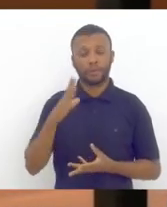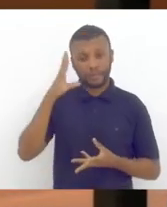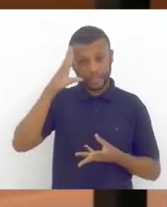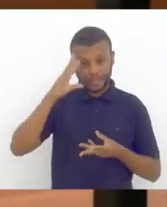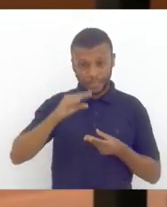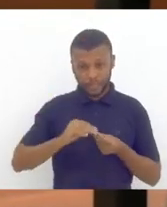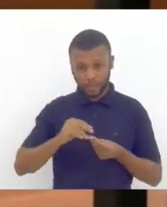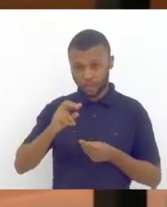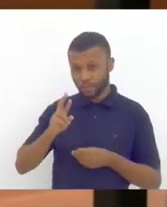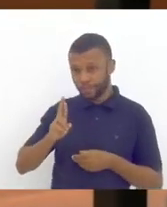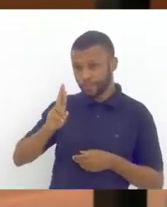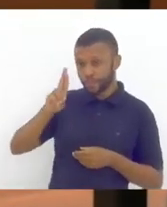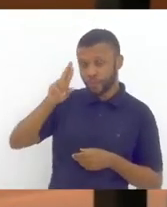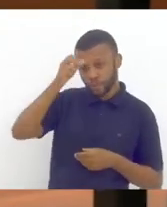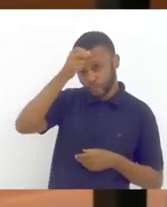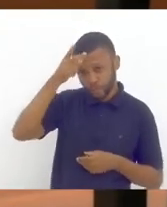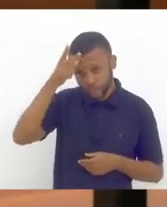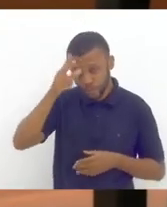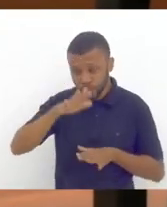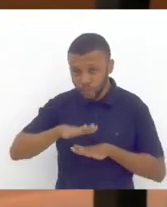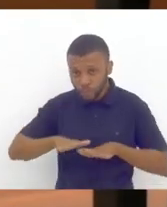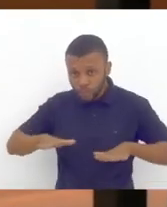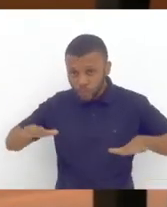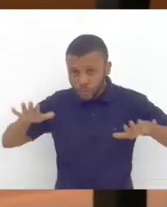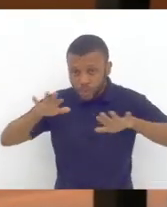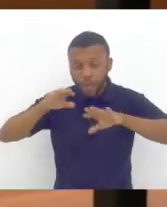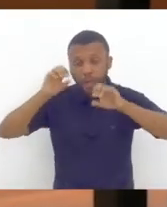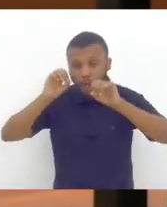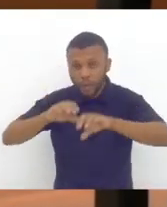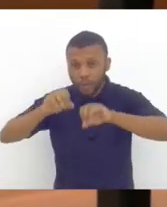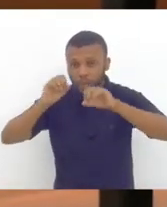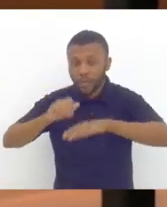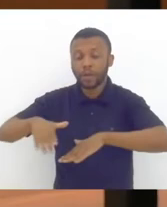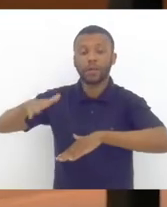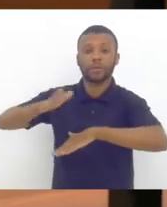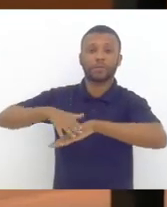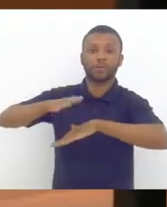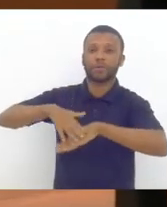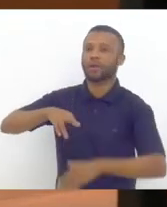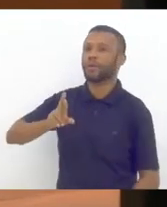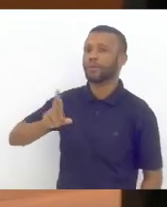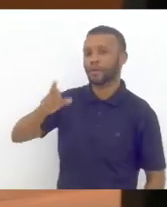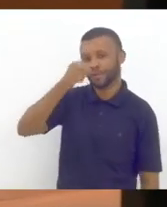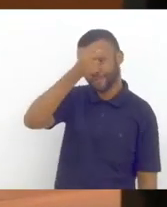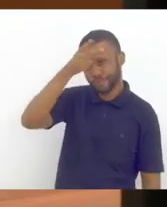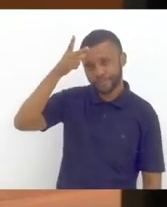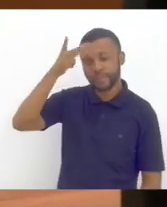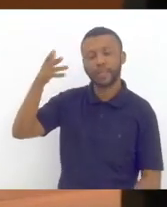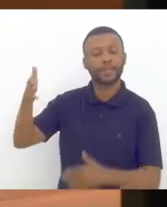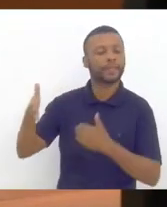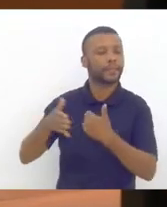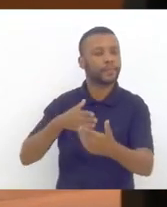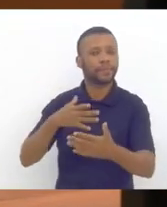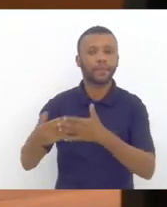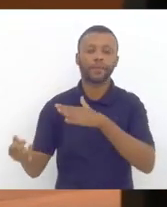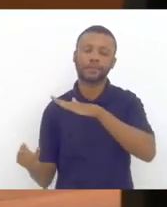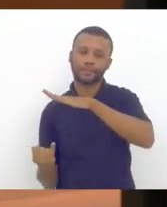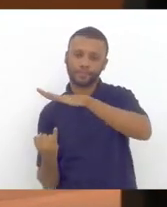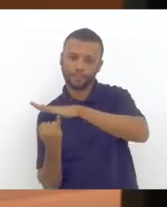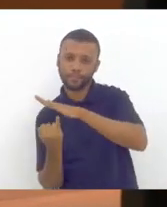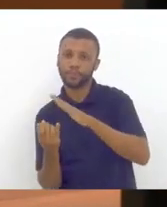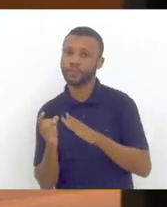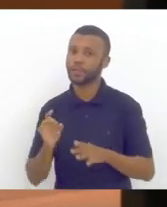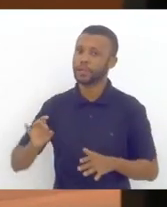municipalista, de que toda educação ela é municipal. Independentemente dos prédios, das instituições, das competências